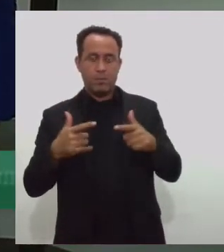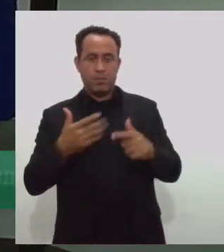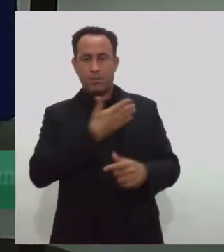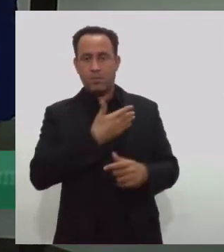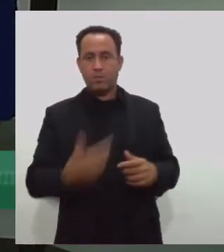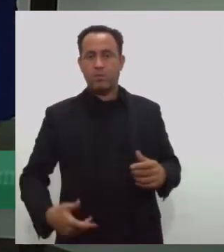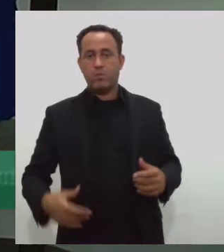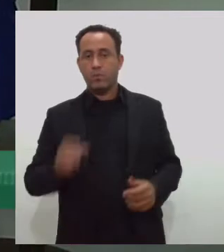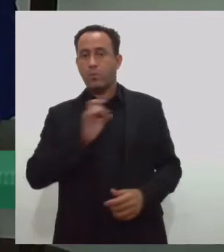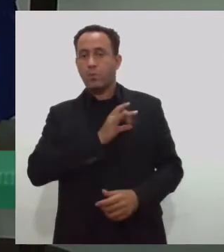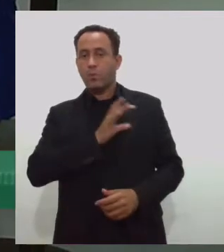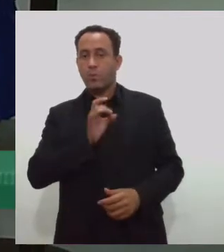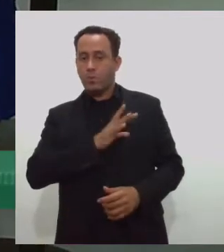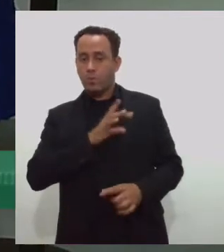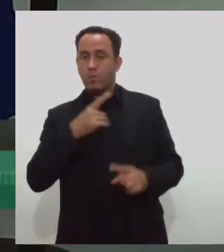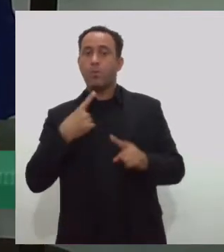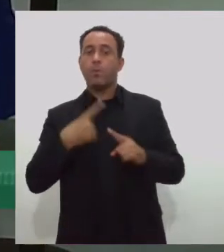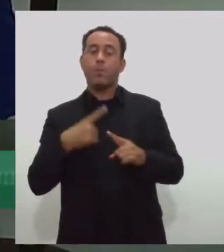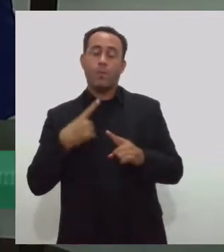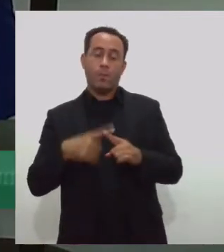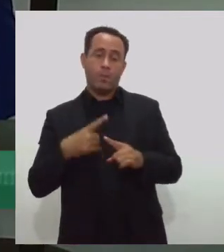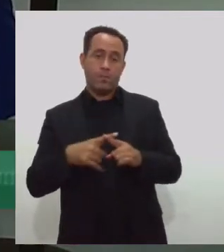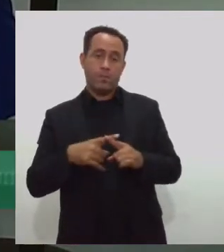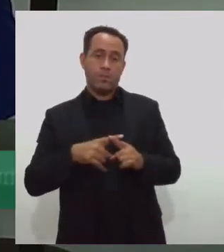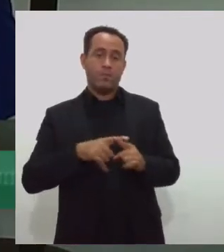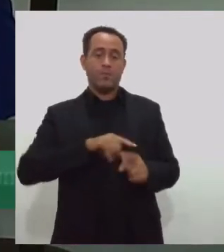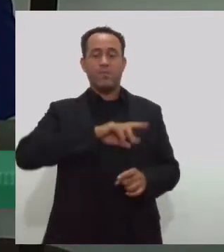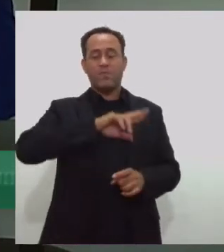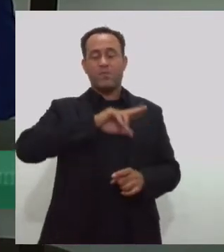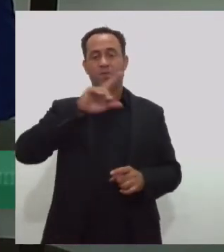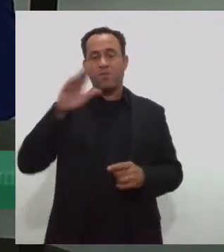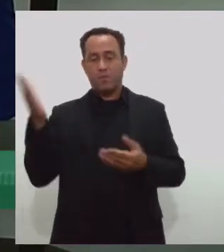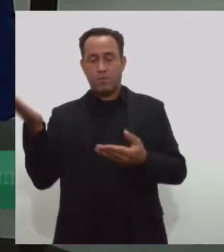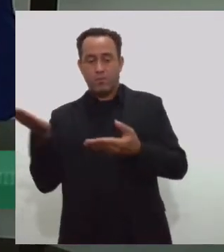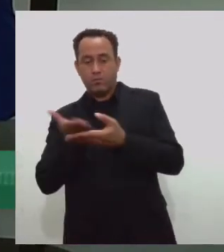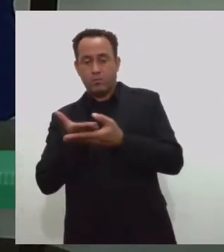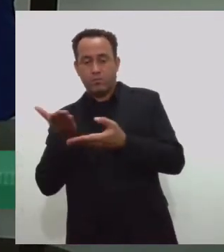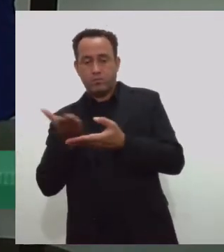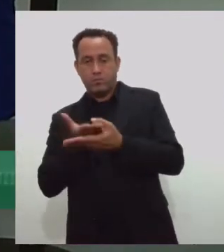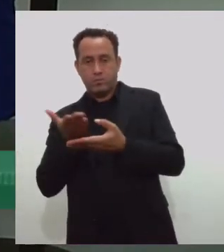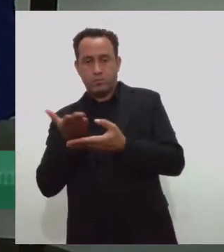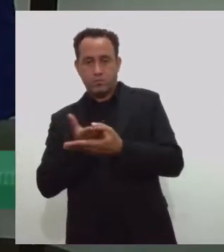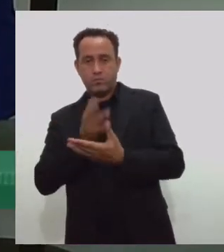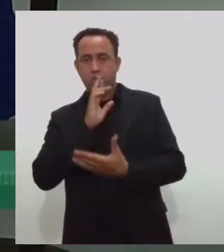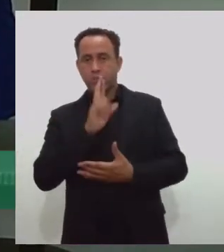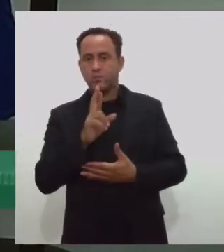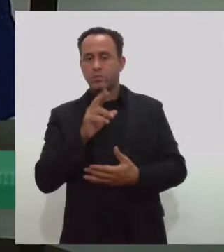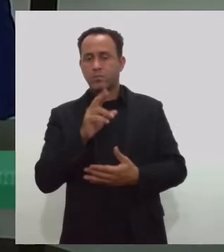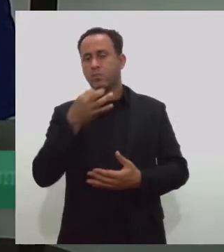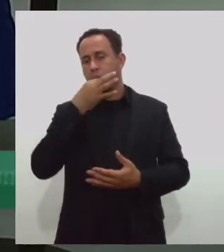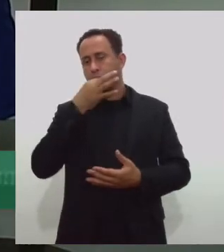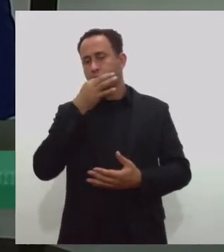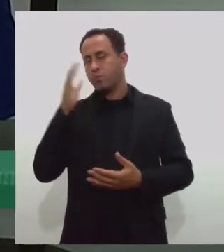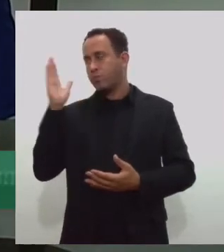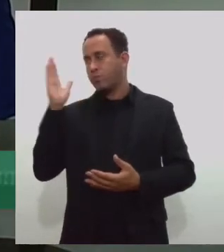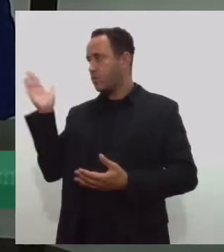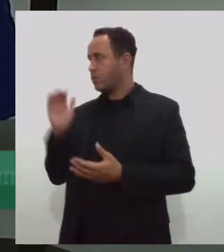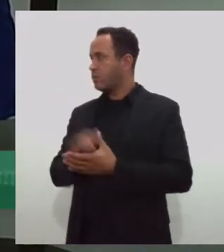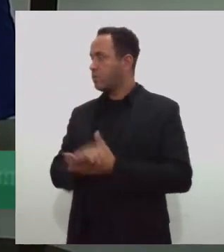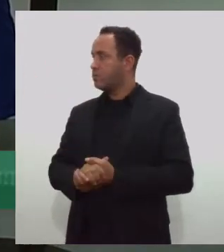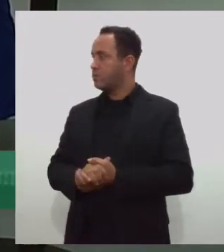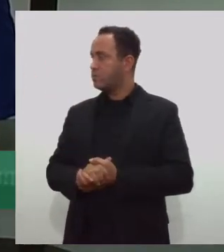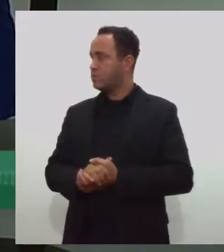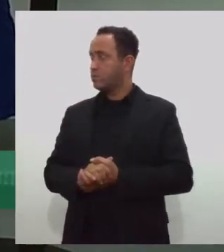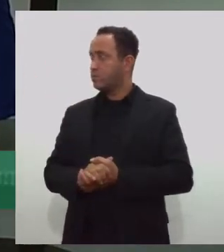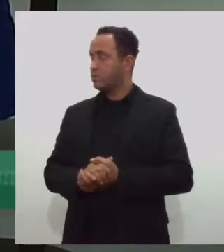medo, porque é muito rígida e tem uma série de processos aí que podem responder. Qual a sua avaliação sobre isso?